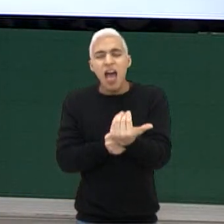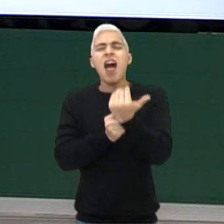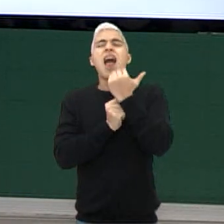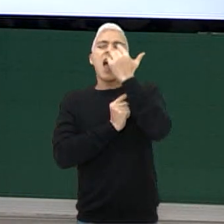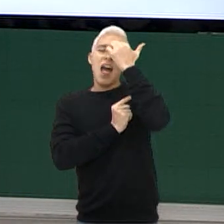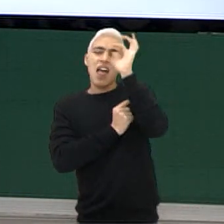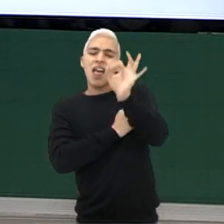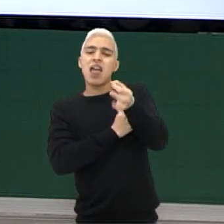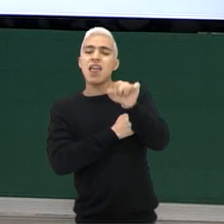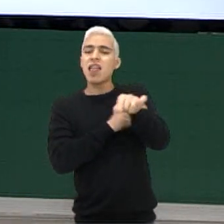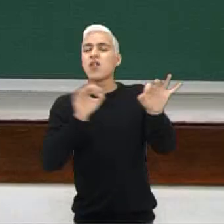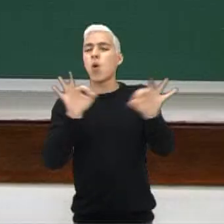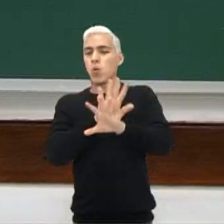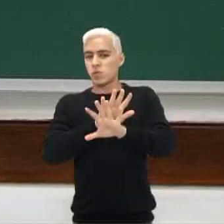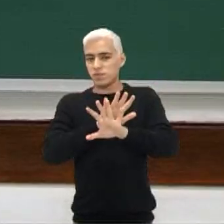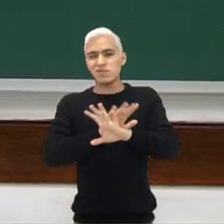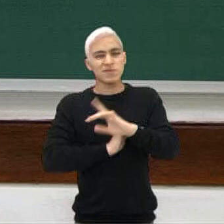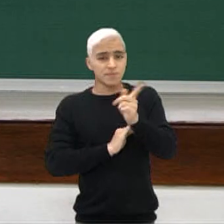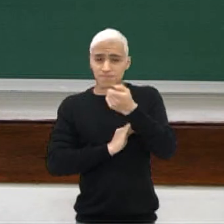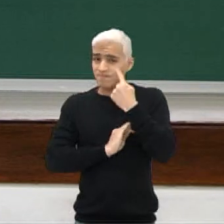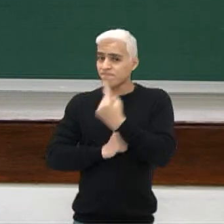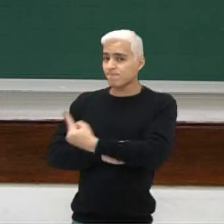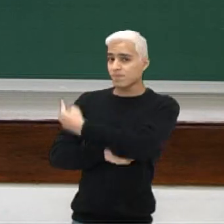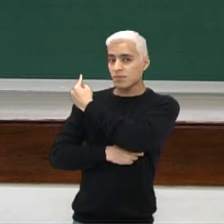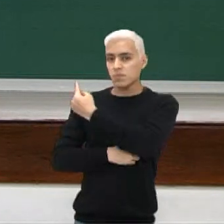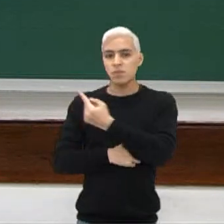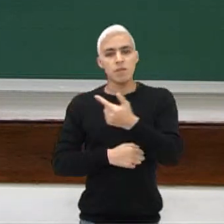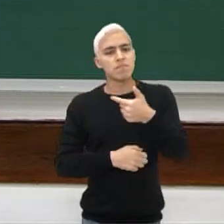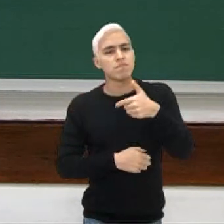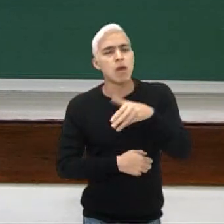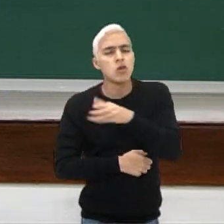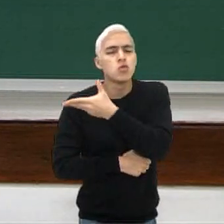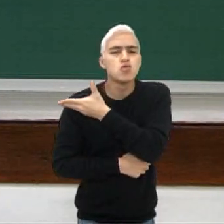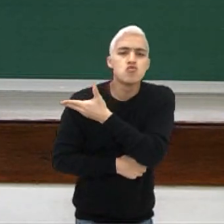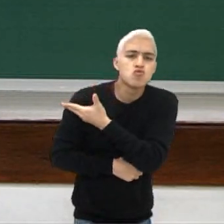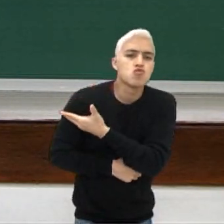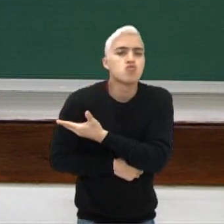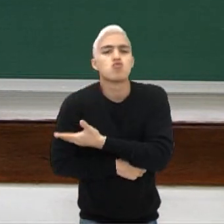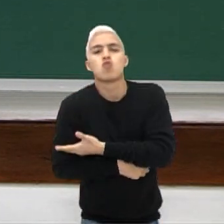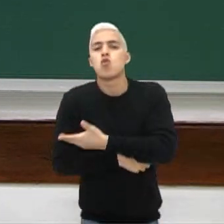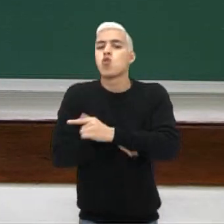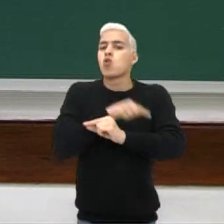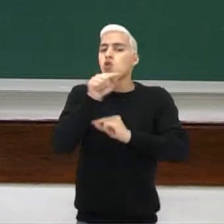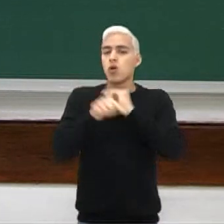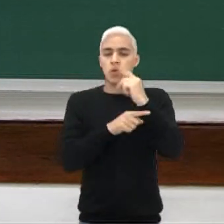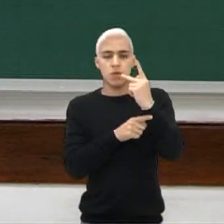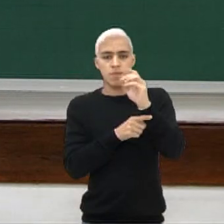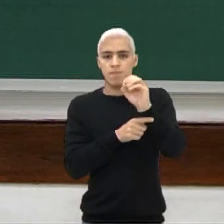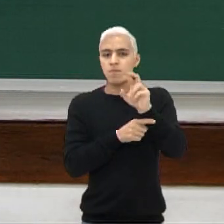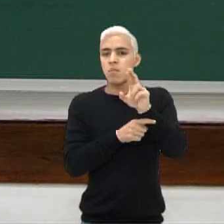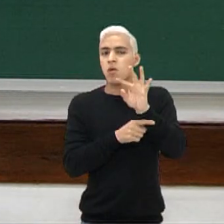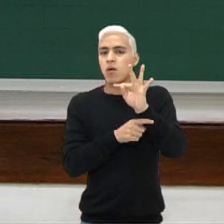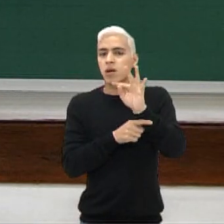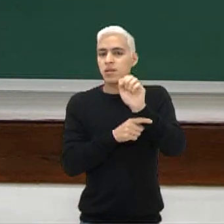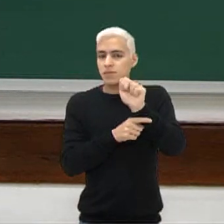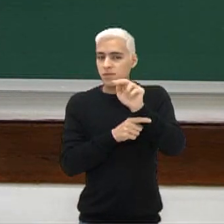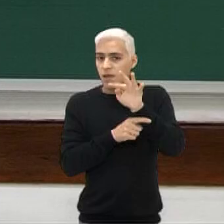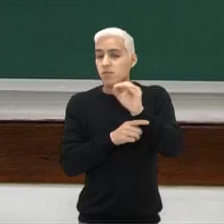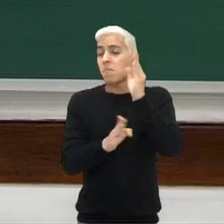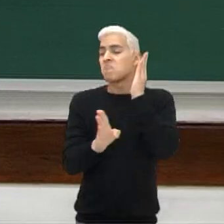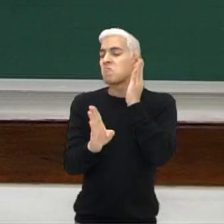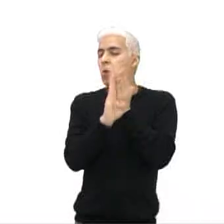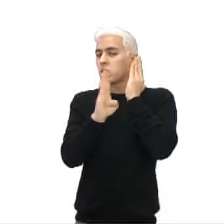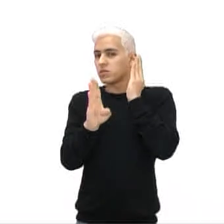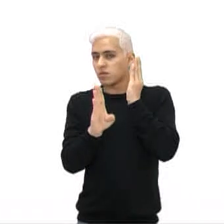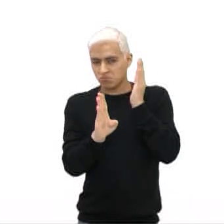ideia de conclusão. Aqui a gente mais costuma utilizar é o portanto, mas é interessante que você saiba